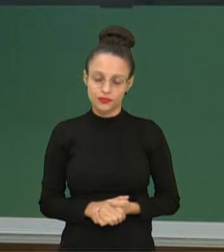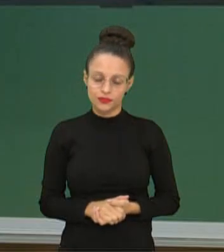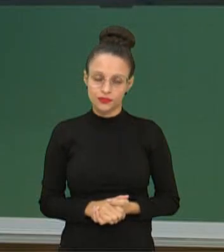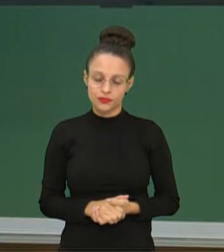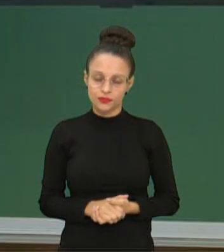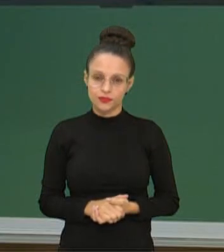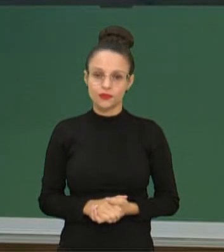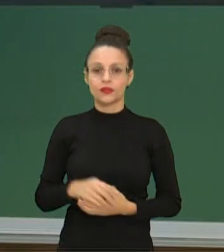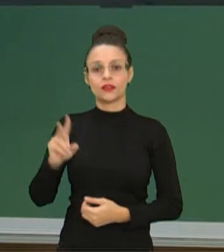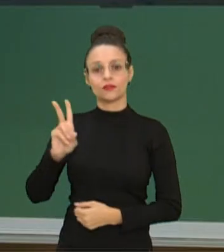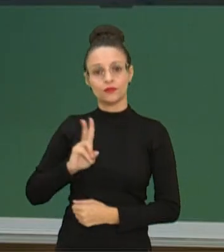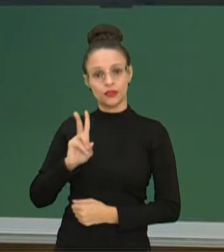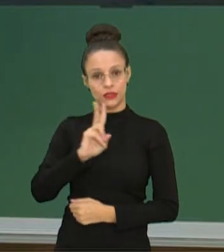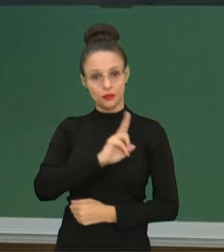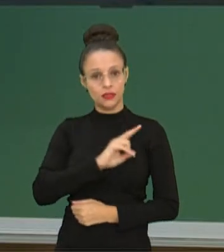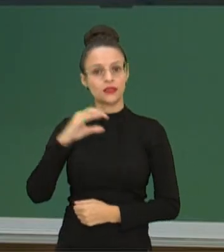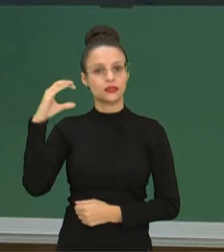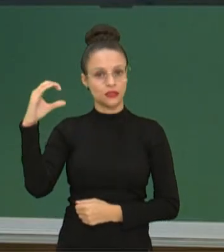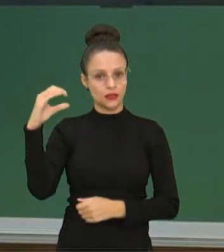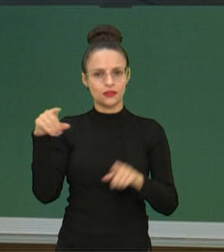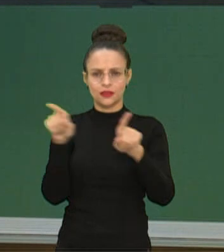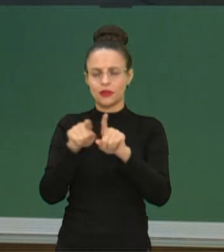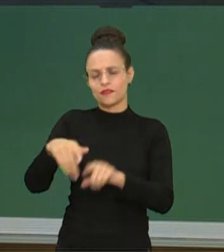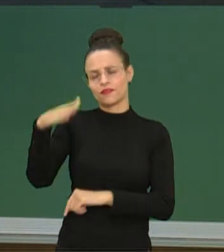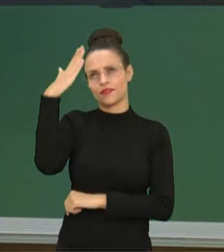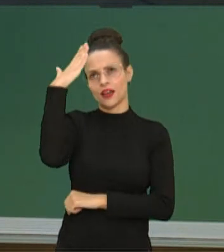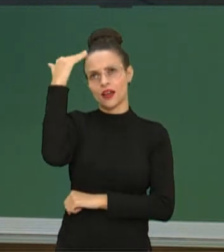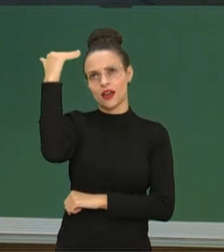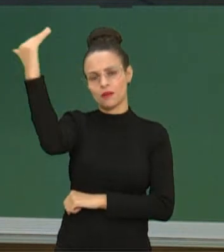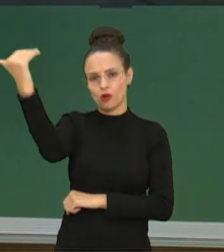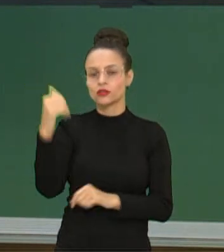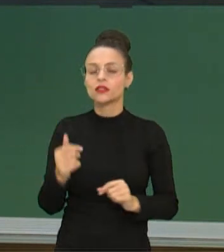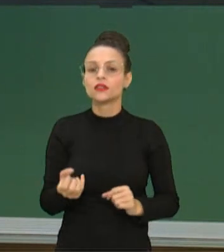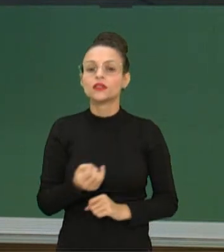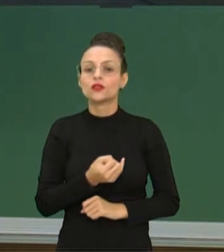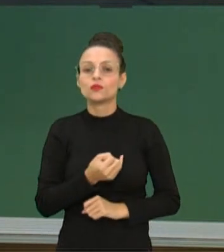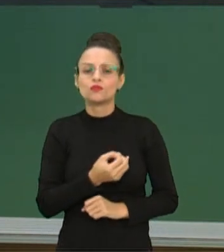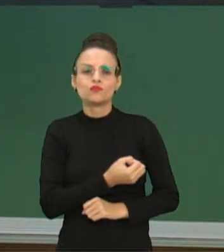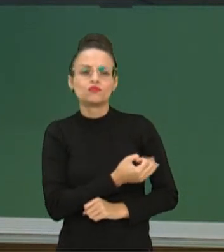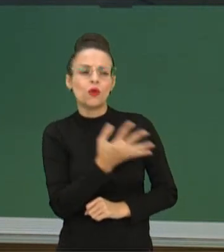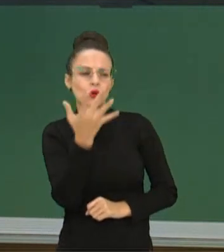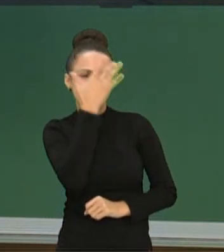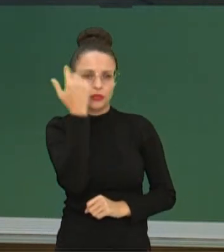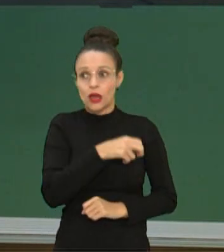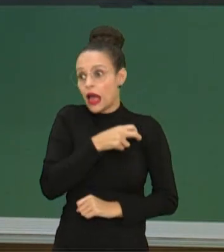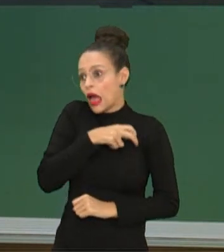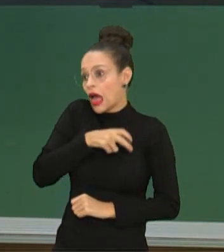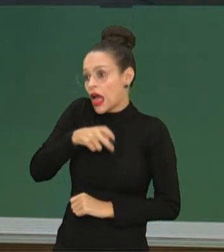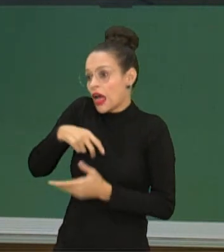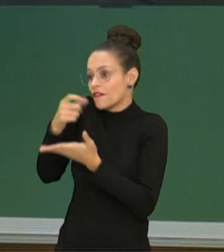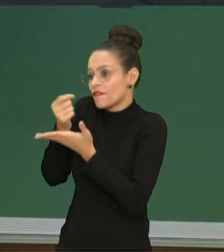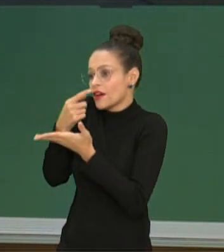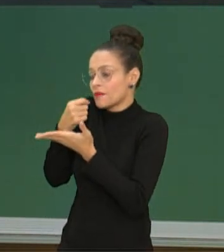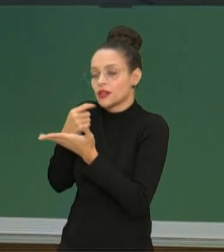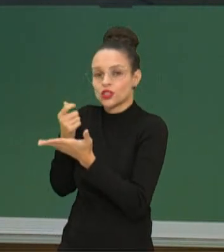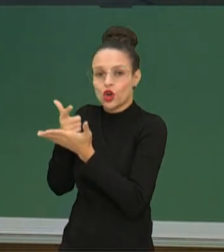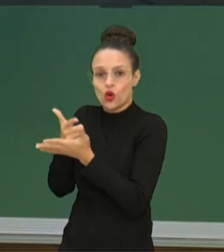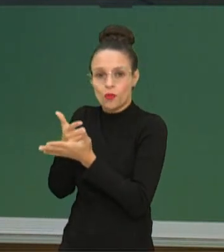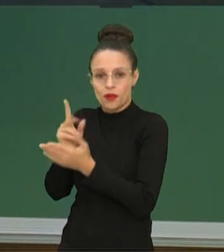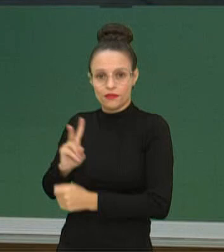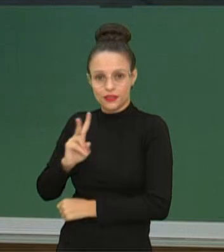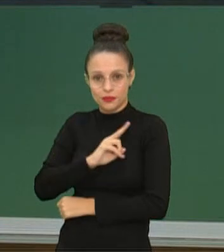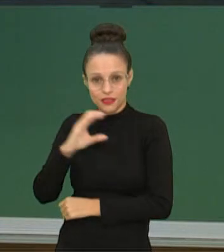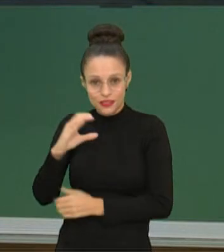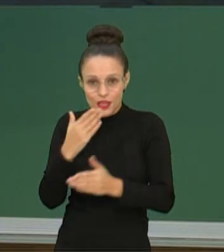Quanto à vitamina C, essa também é bem famosa, tanto que muita gente correu na farmácia comprar essa vitamina no começo da pandemia,